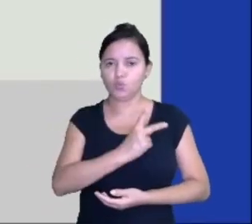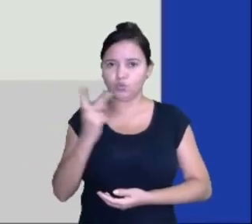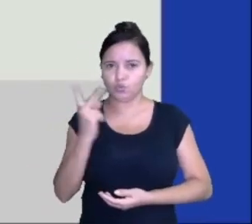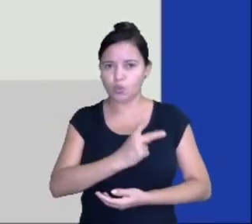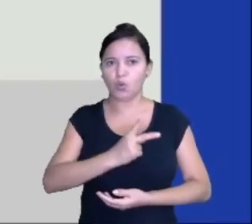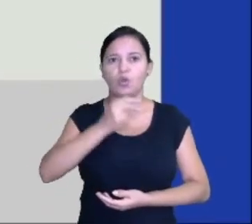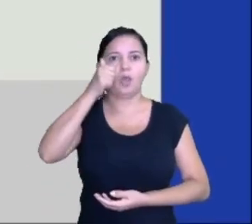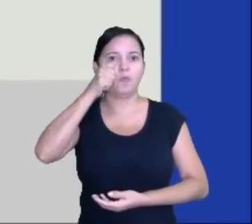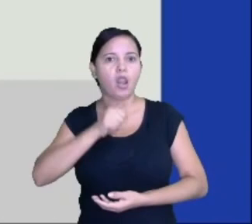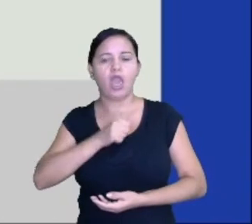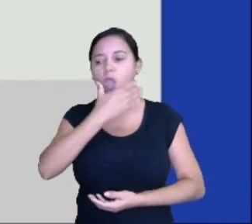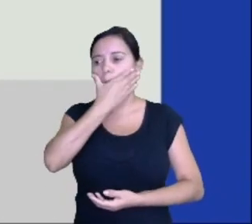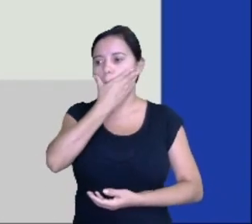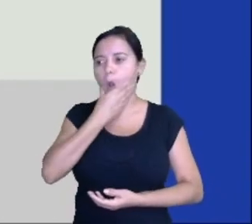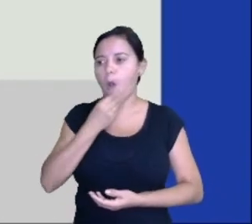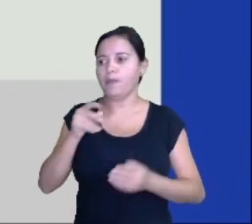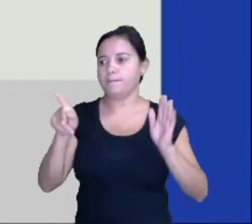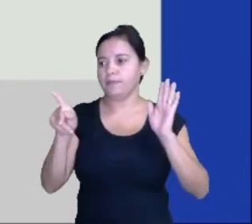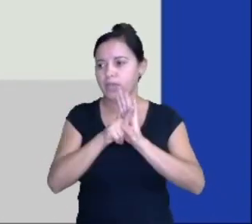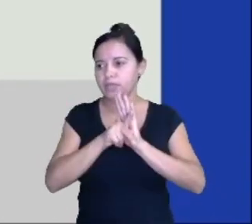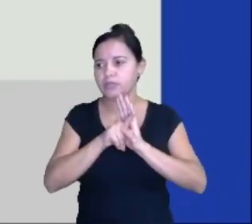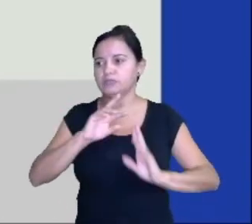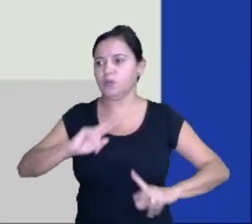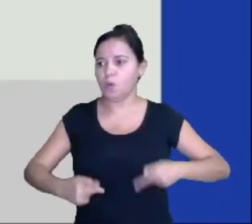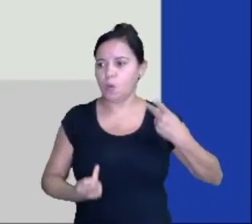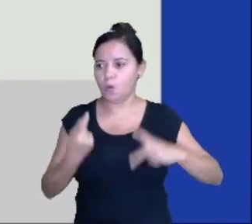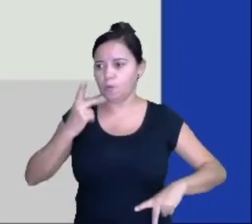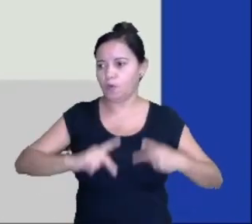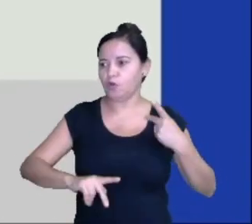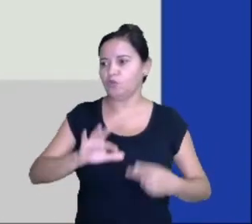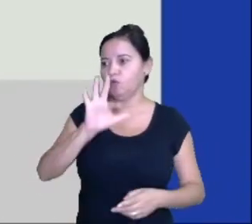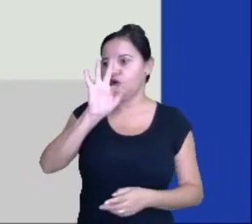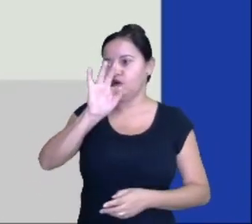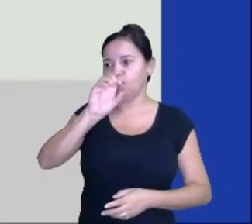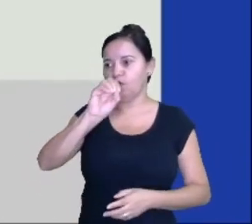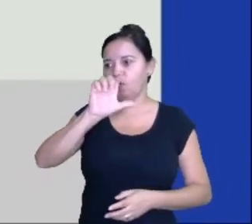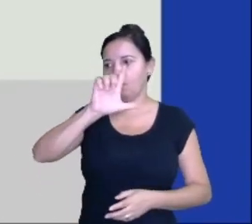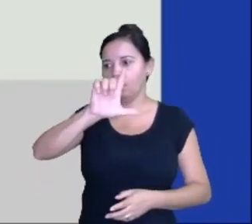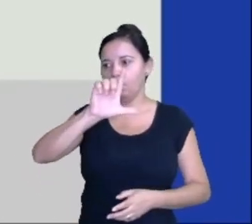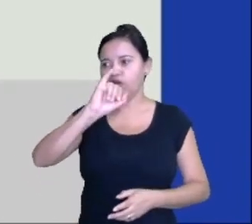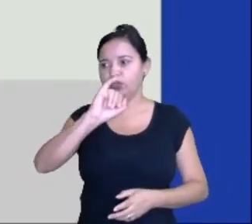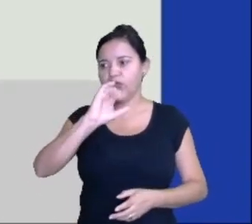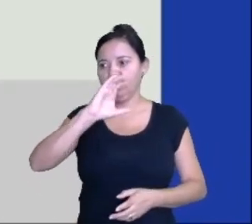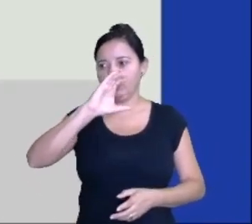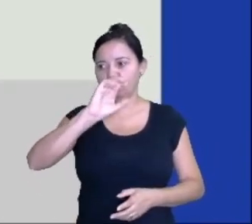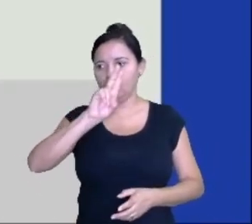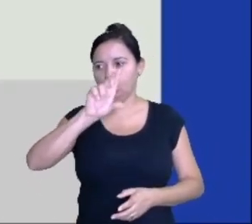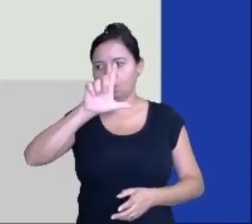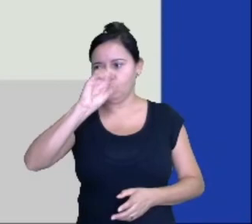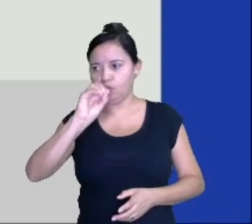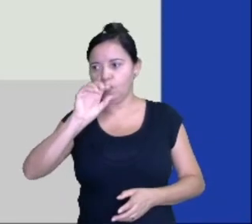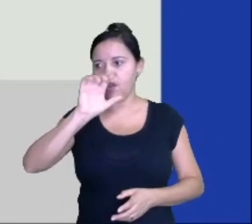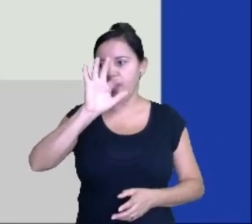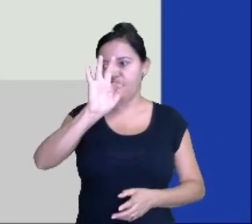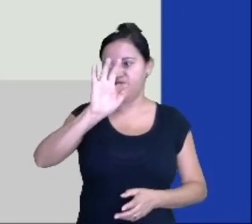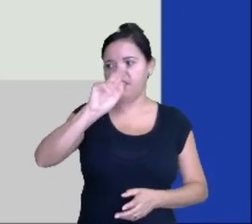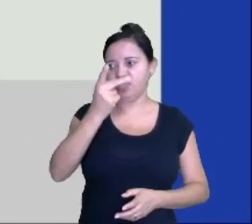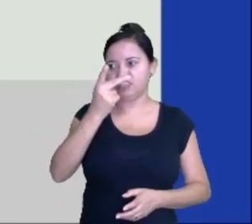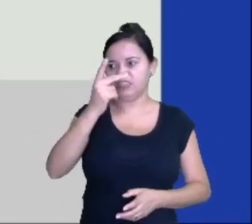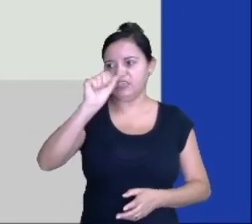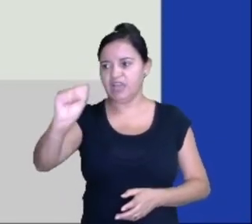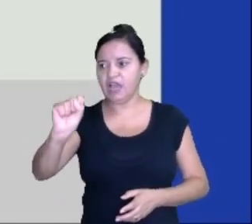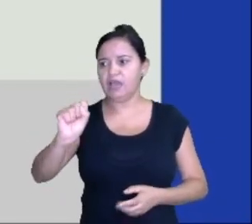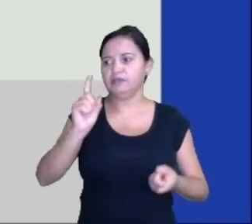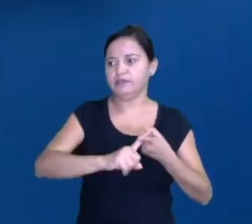aí, ambos os sexos. Você tem lá o hormônio folículo estimulante, que é o FSH, e o hormônio luteinizante, que é